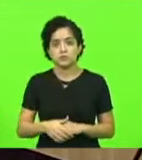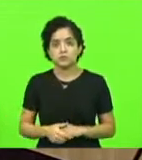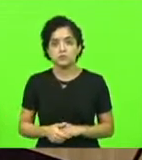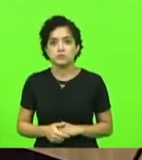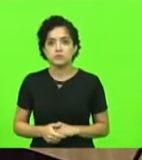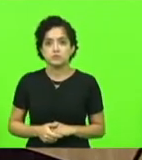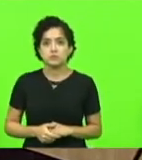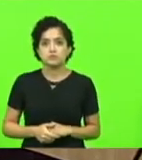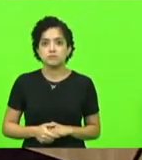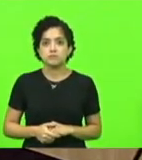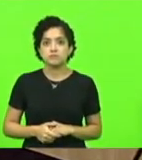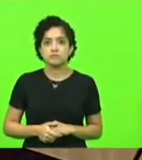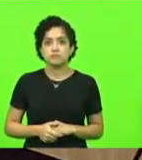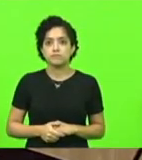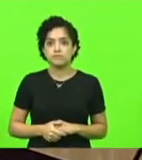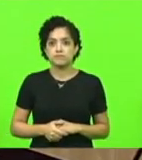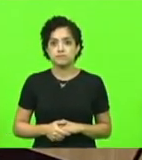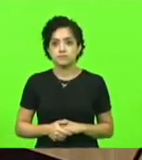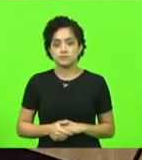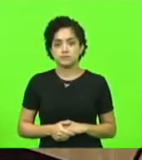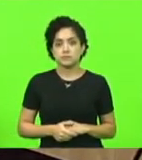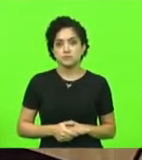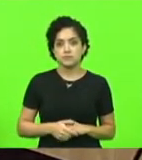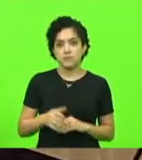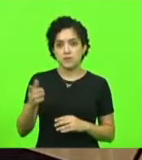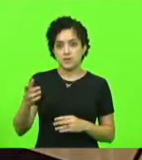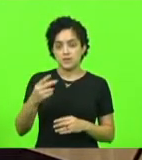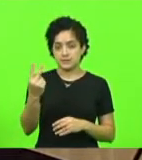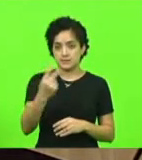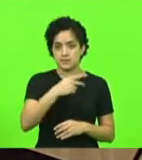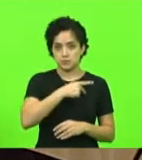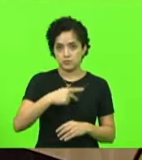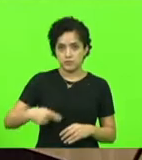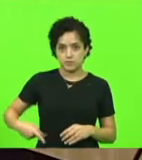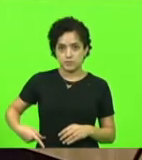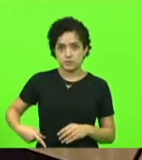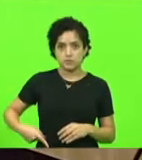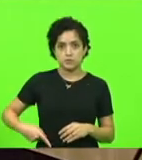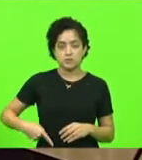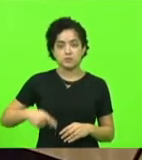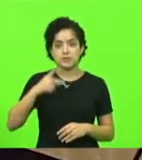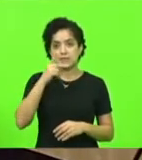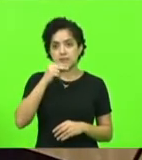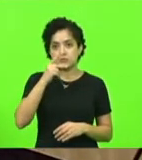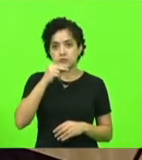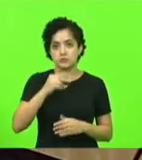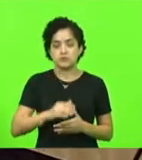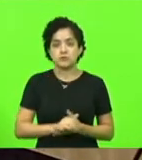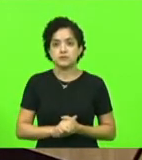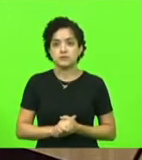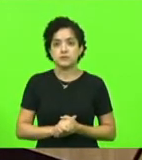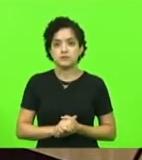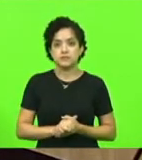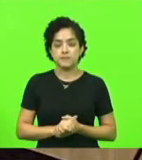presidência ao segundo vice-presidente, deputado colega Kennedy Nunes, neste momento.